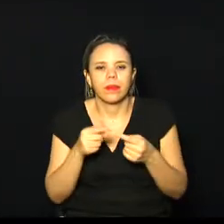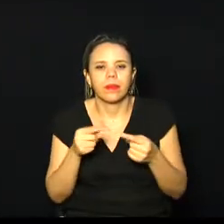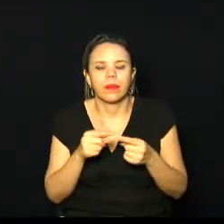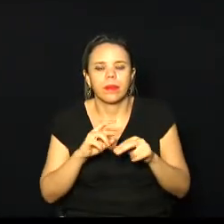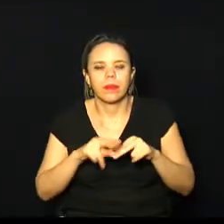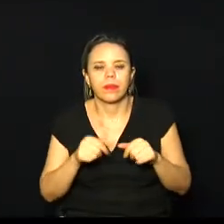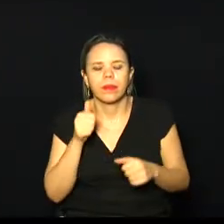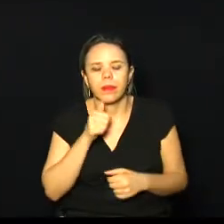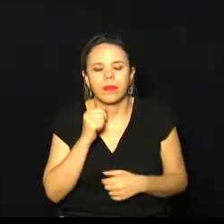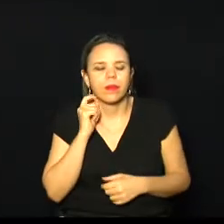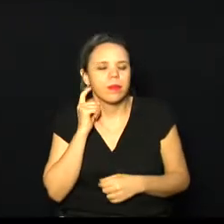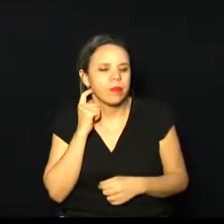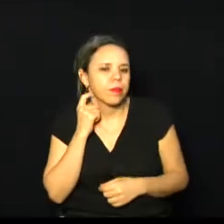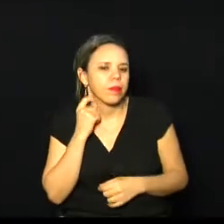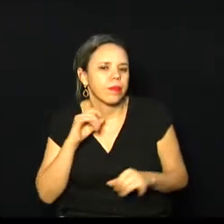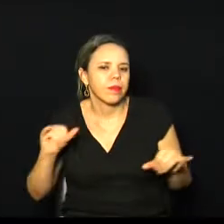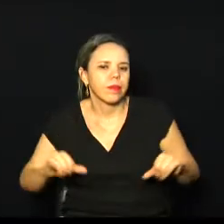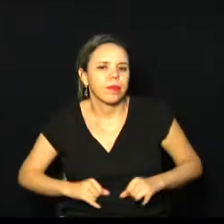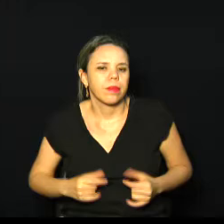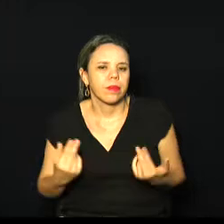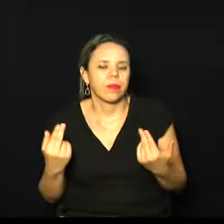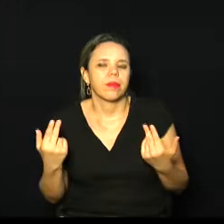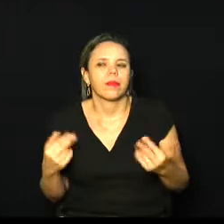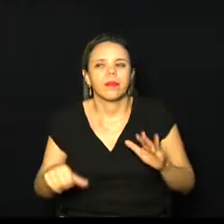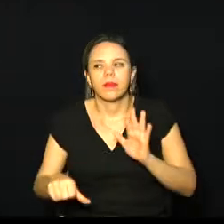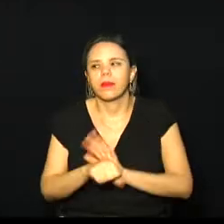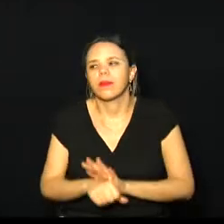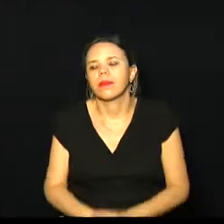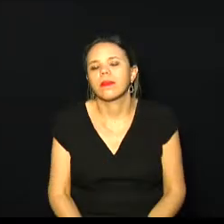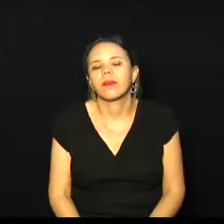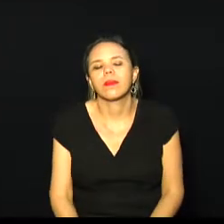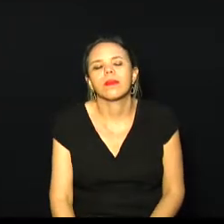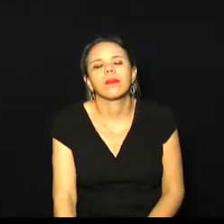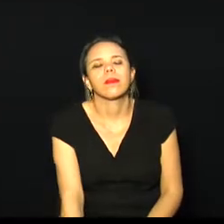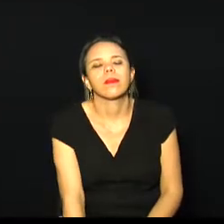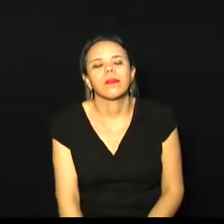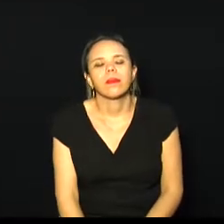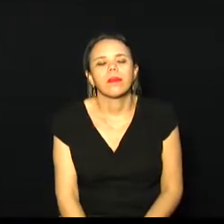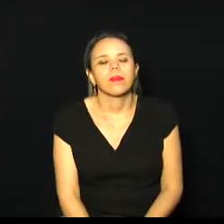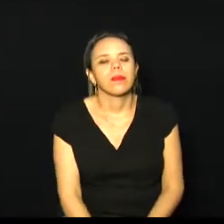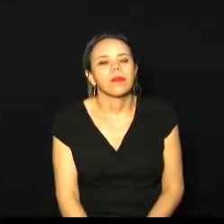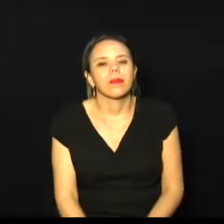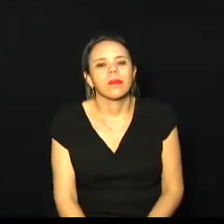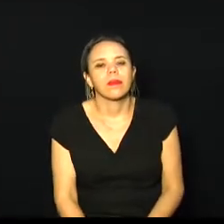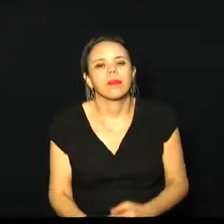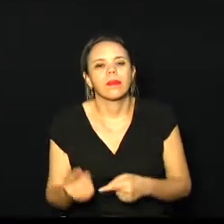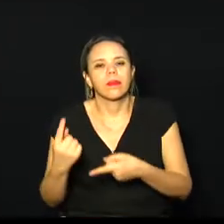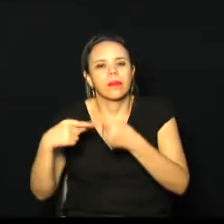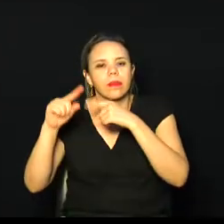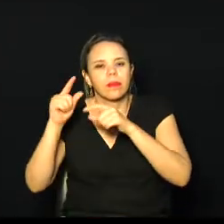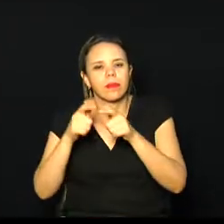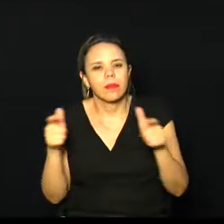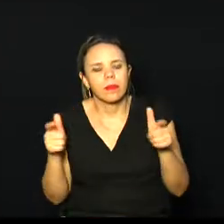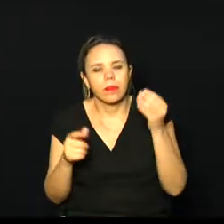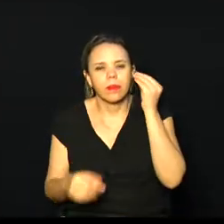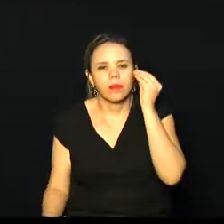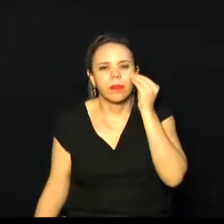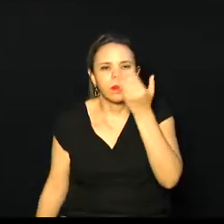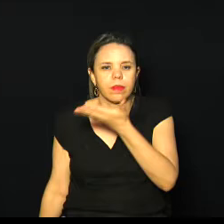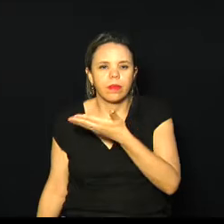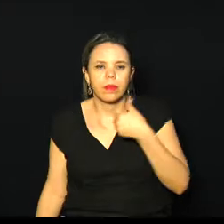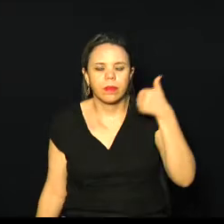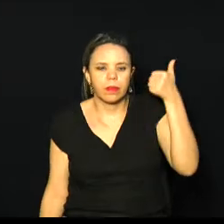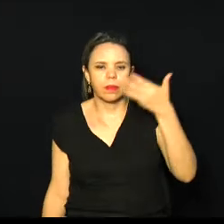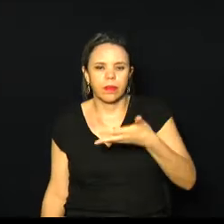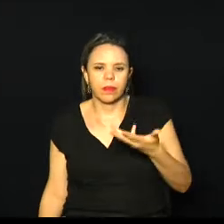gênero feminino e que sofram igualmente crimes de violência doméstica. Foi um avanço, né, uma tentativa aí de melhor e